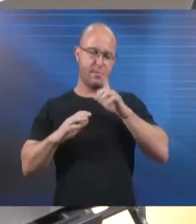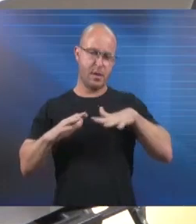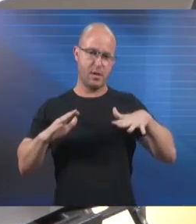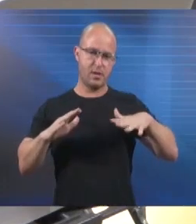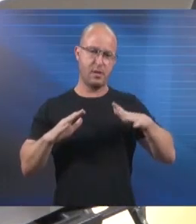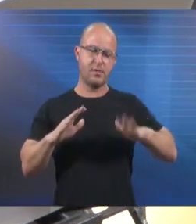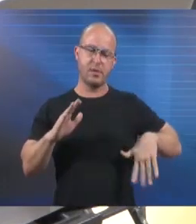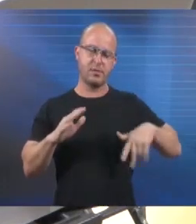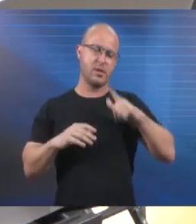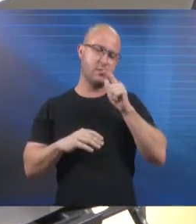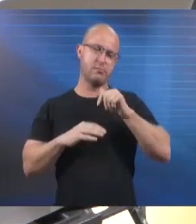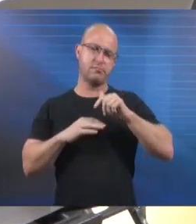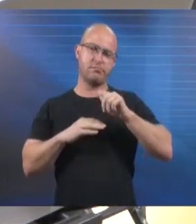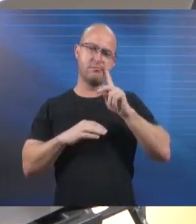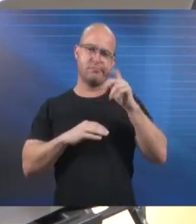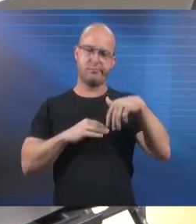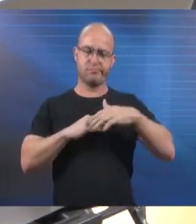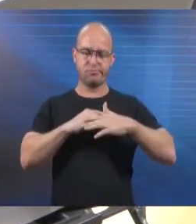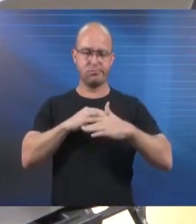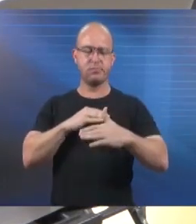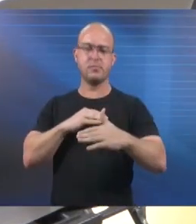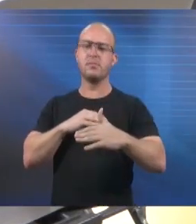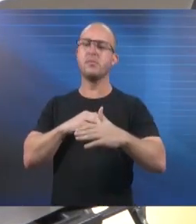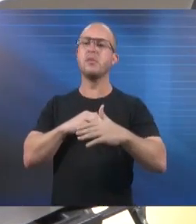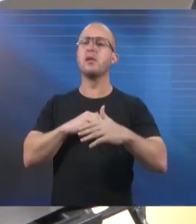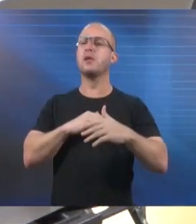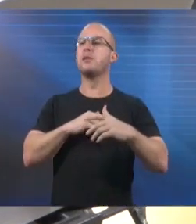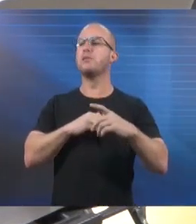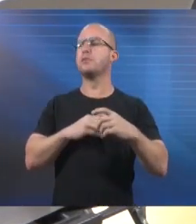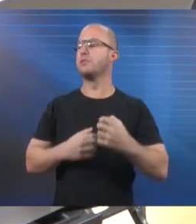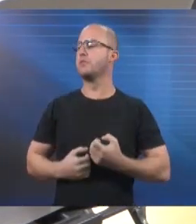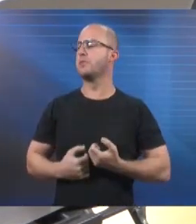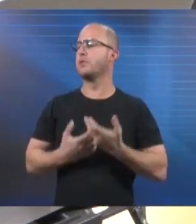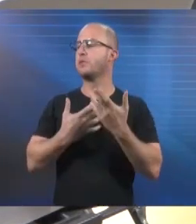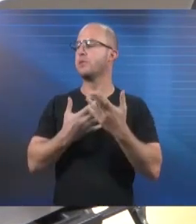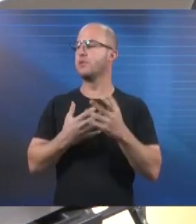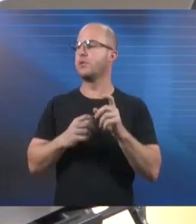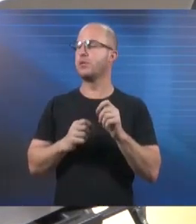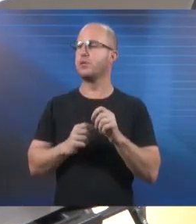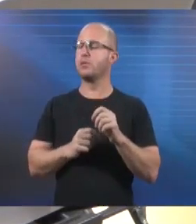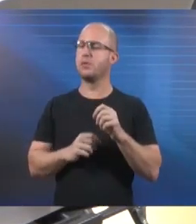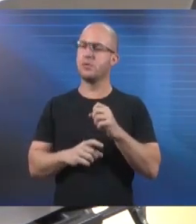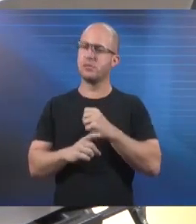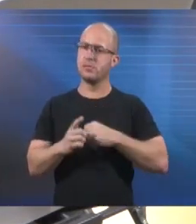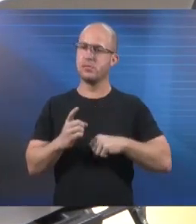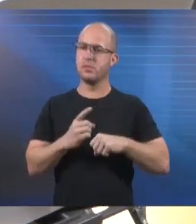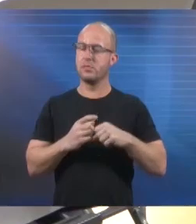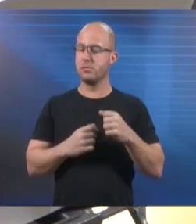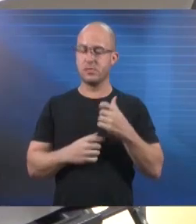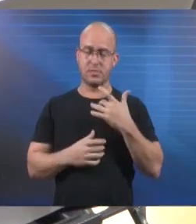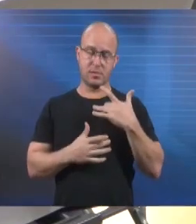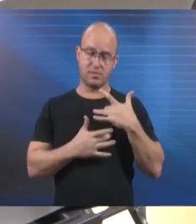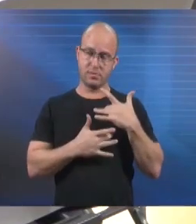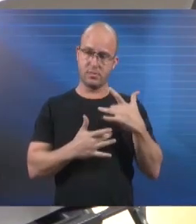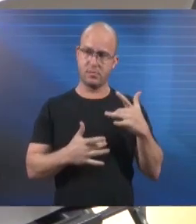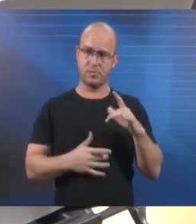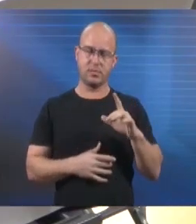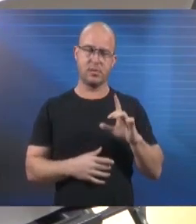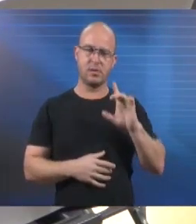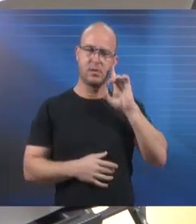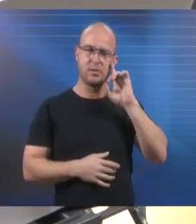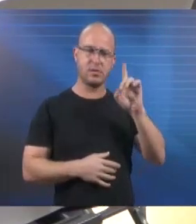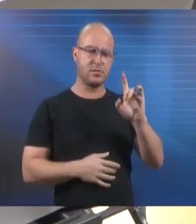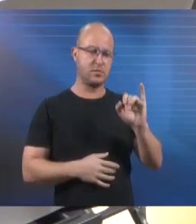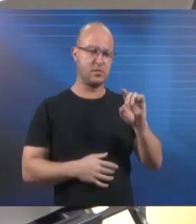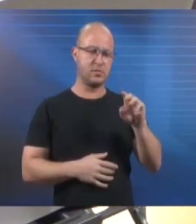Negra primeiro e externando aqui minha solidariedade a direção do idema